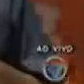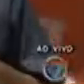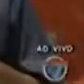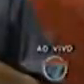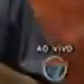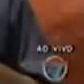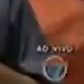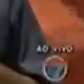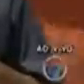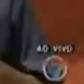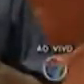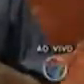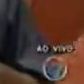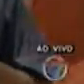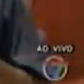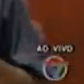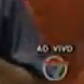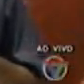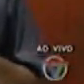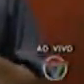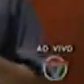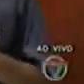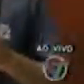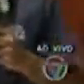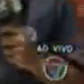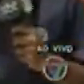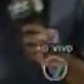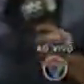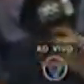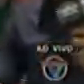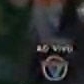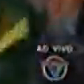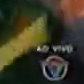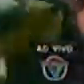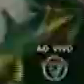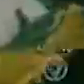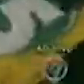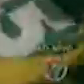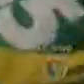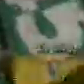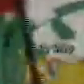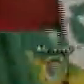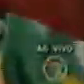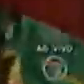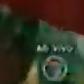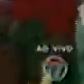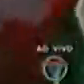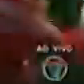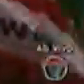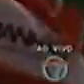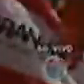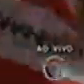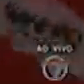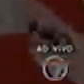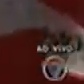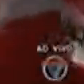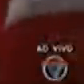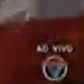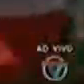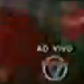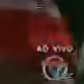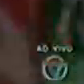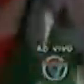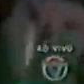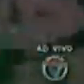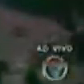Nós voltamos a falar ao vivo aqui da frente da TV Tambaú, o intervalo do debate com os candidatos à prefeitura de João Pessoa. E a cada resposta dos